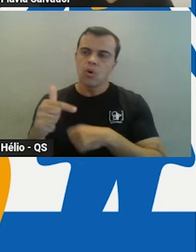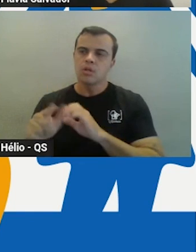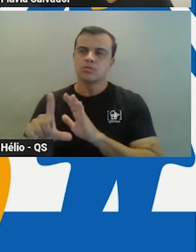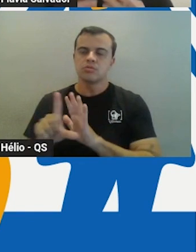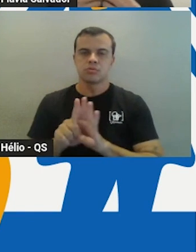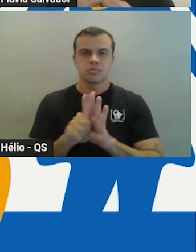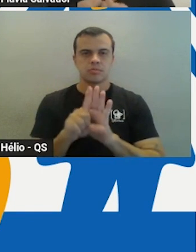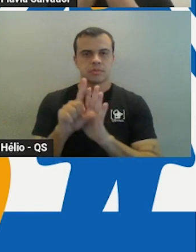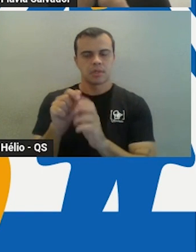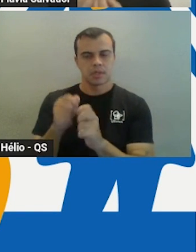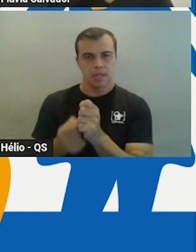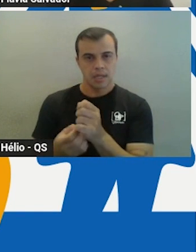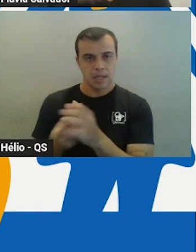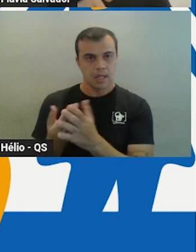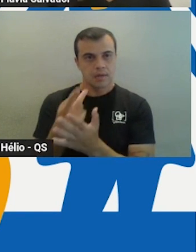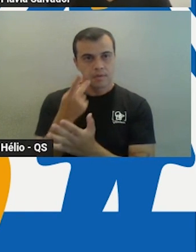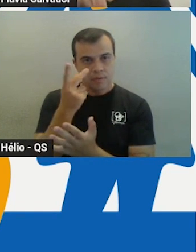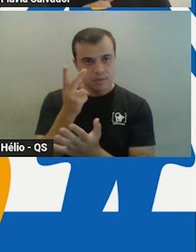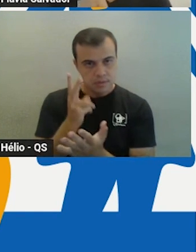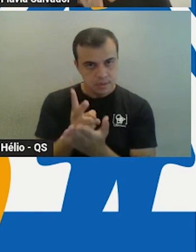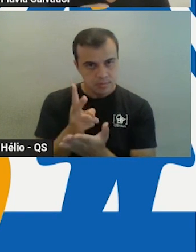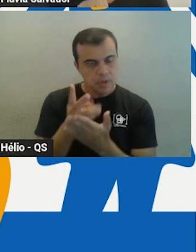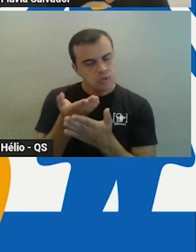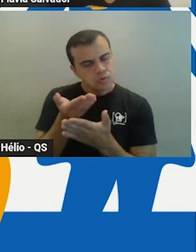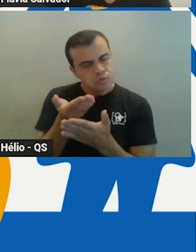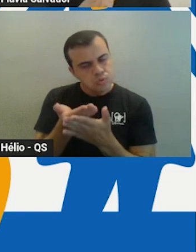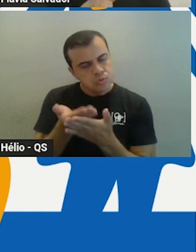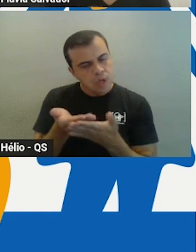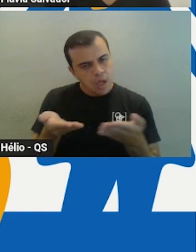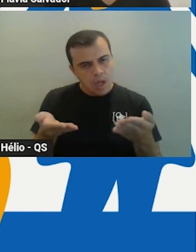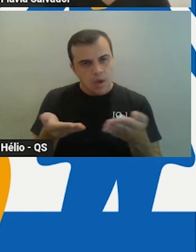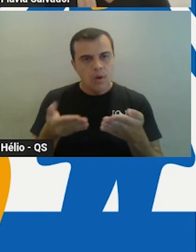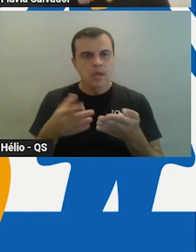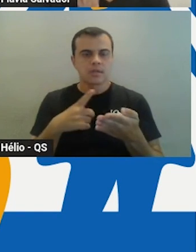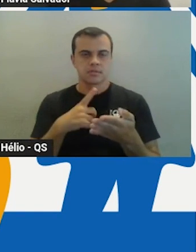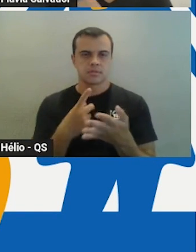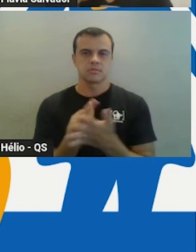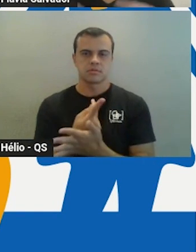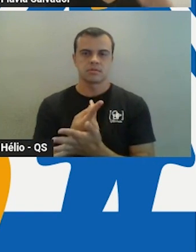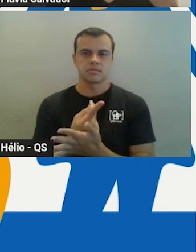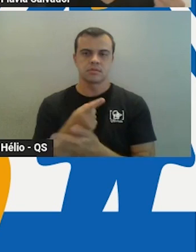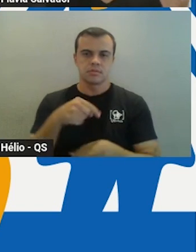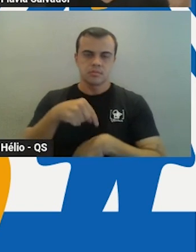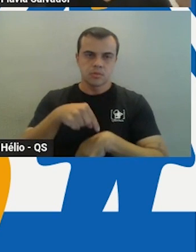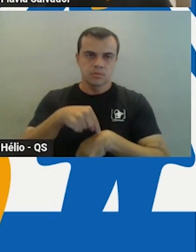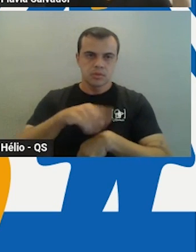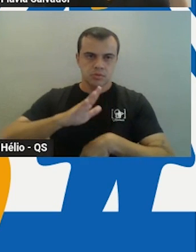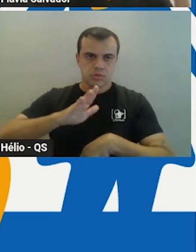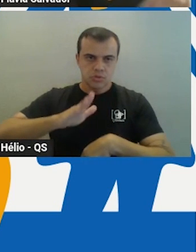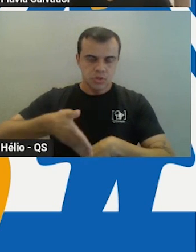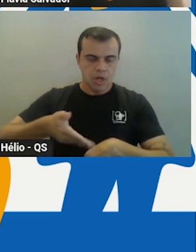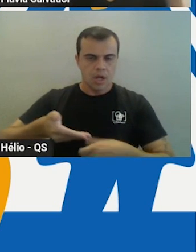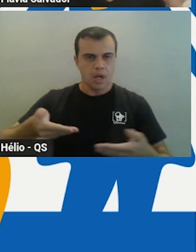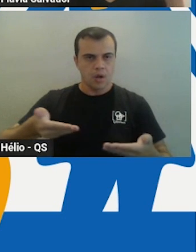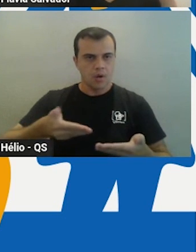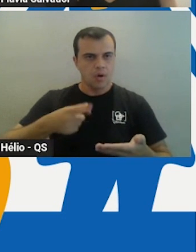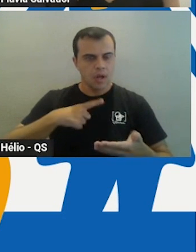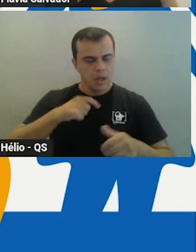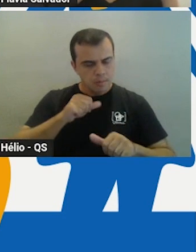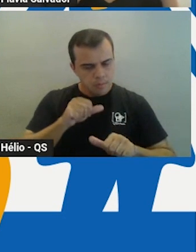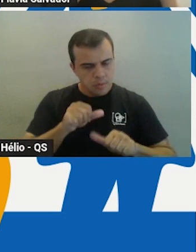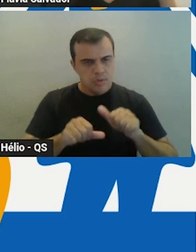sido criadas, mas é sempre válido a gente estudar o que está acontecendo agora, para nesse momento a gente estar